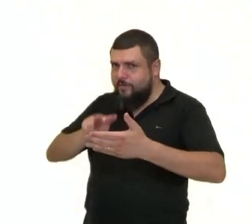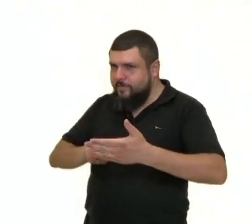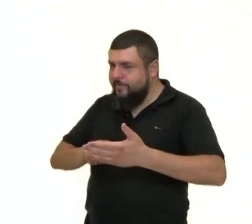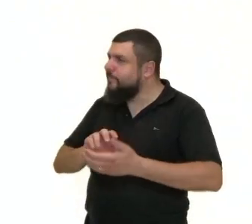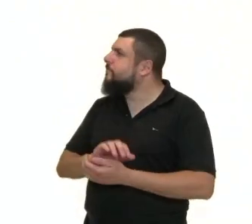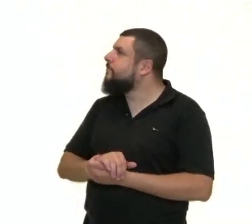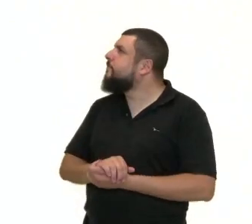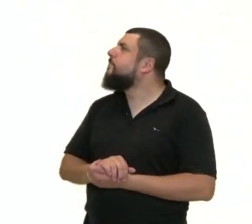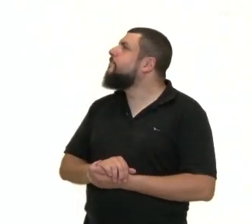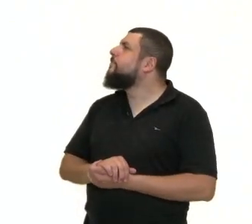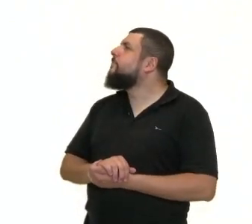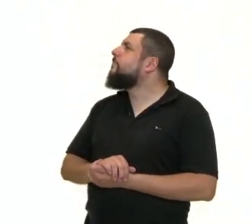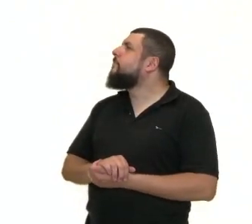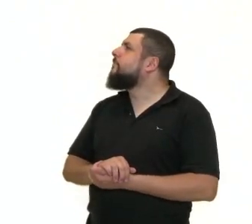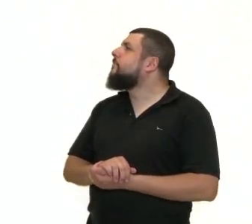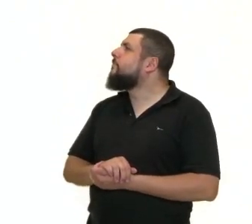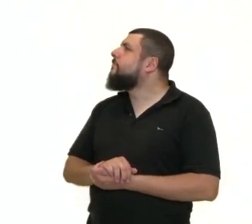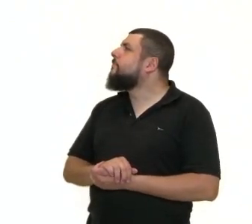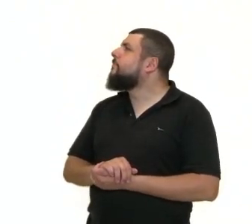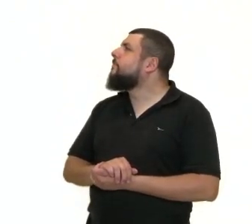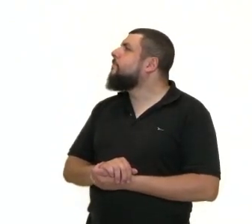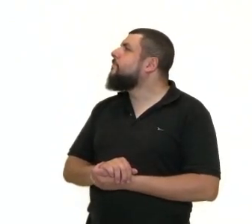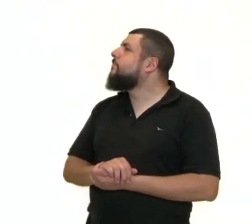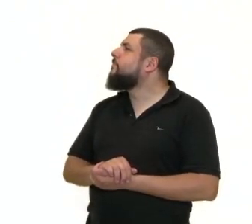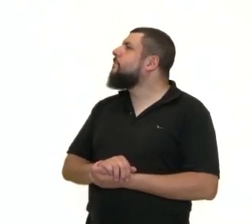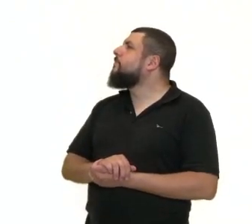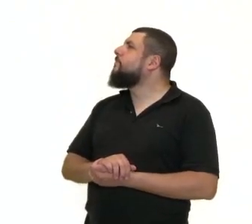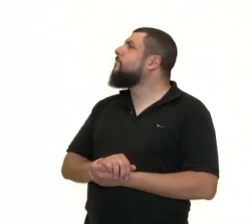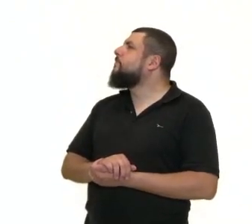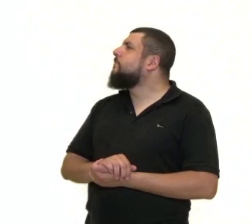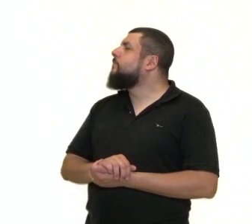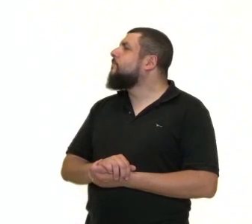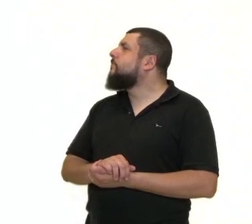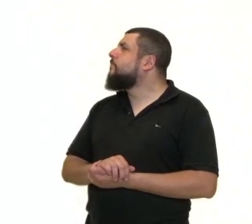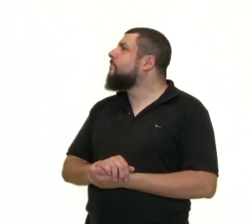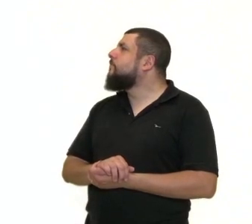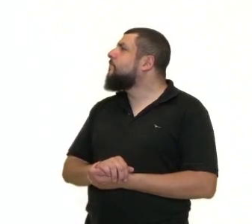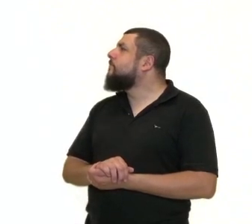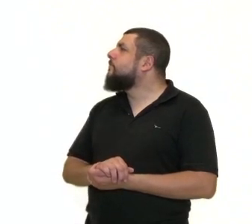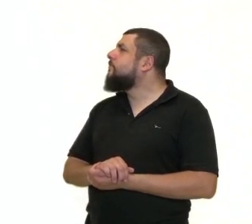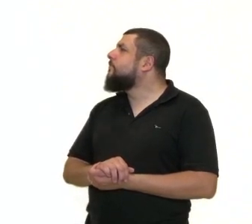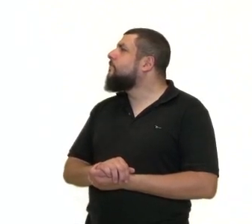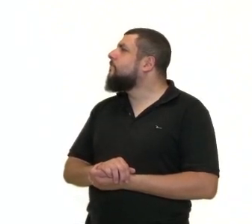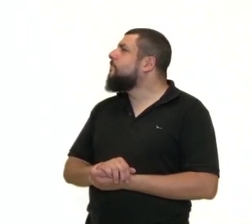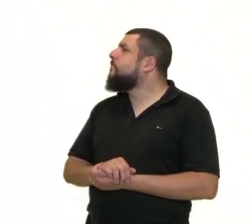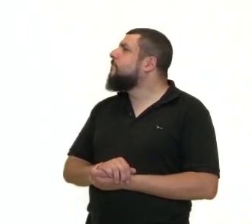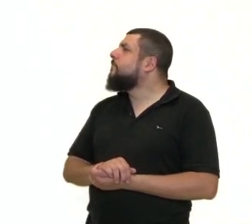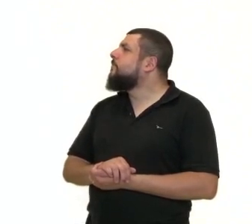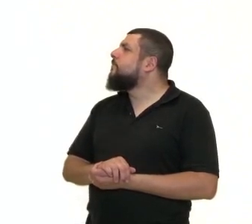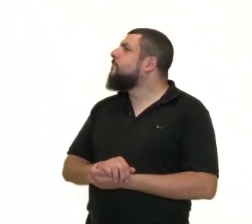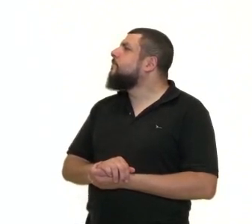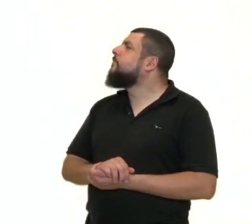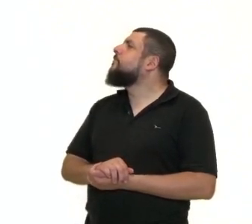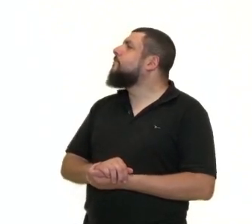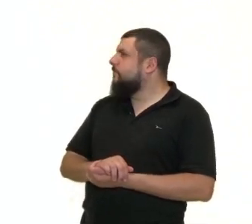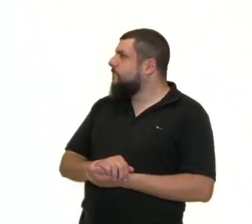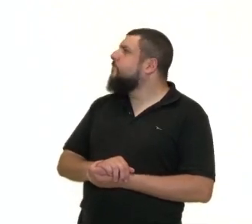uma reportagem que informa ao mesmo tempo que explica sobre um texto, um decreto